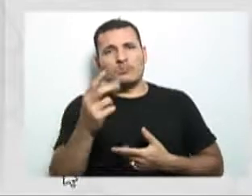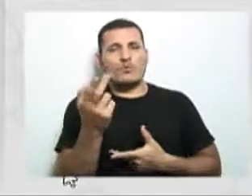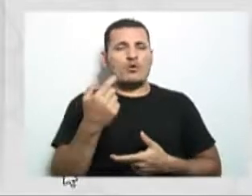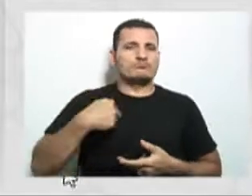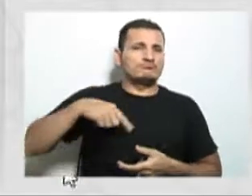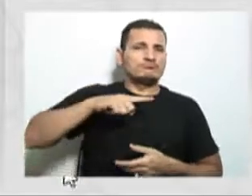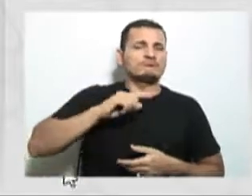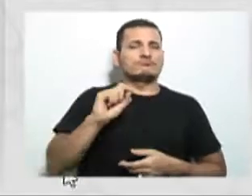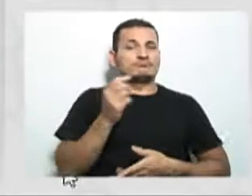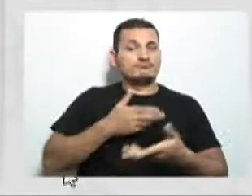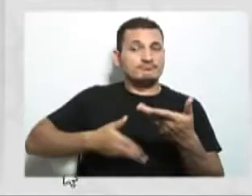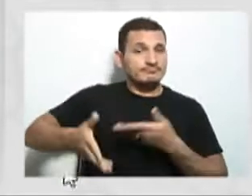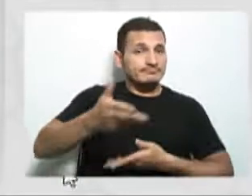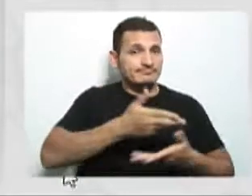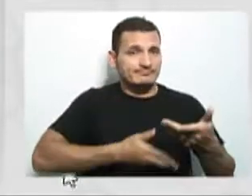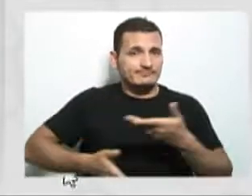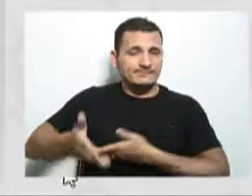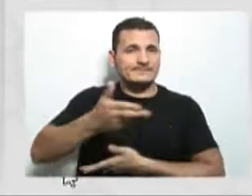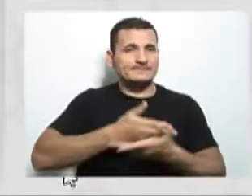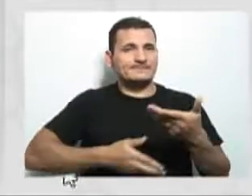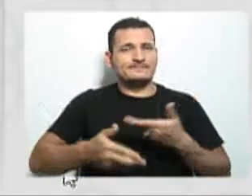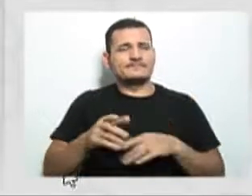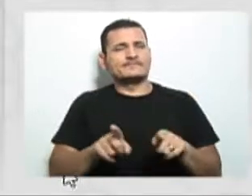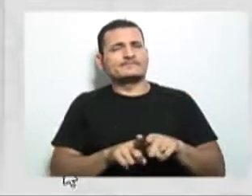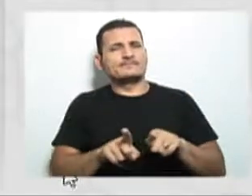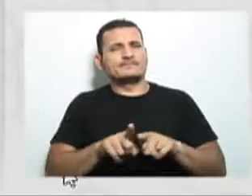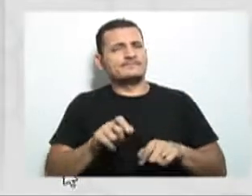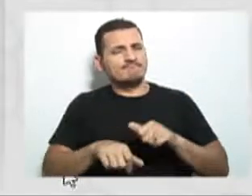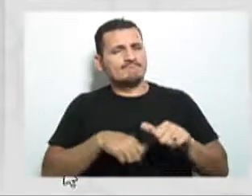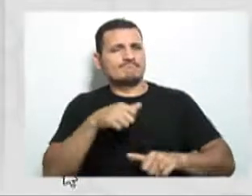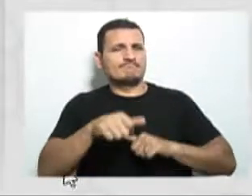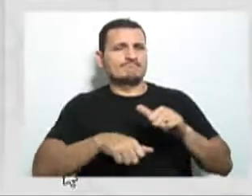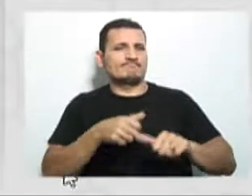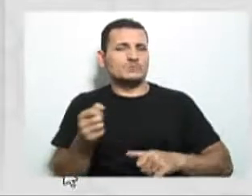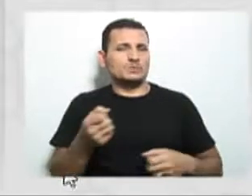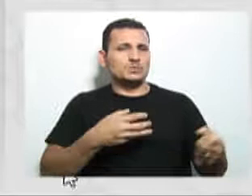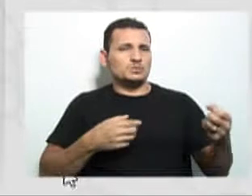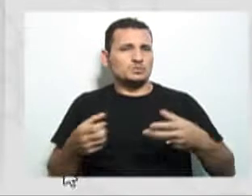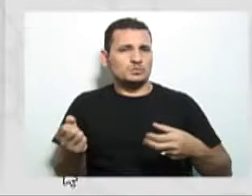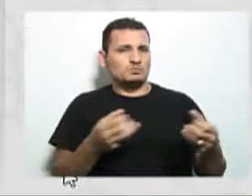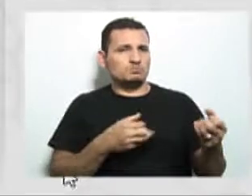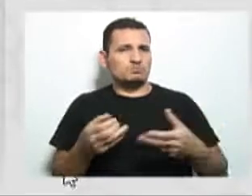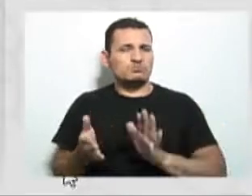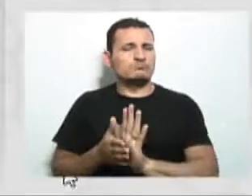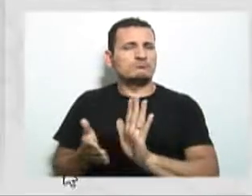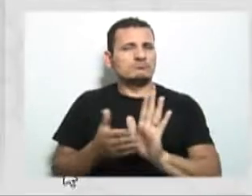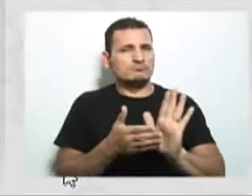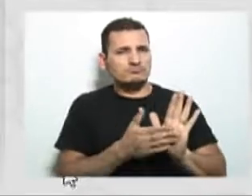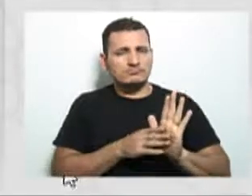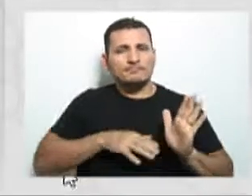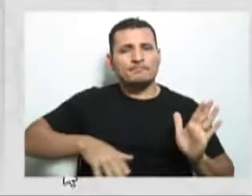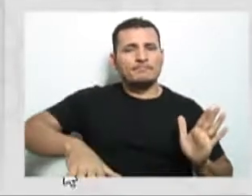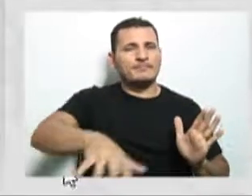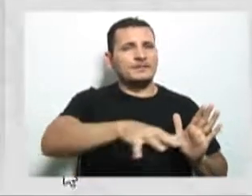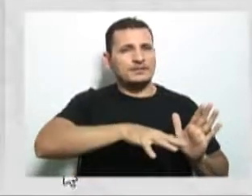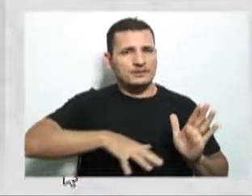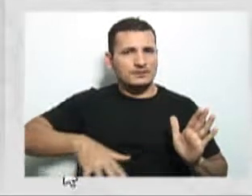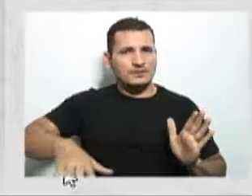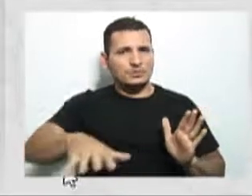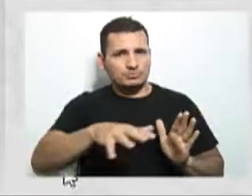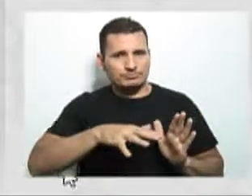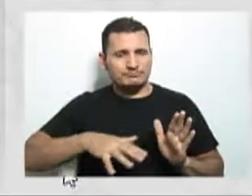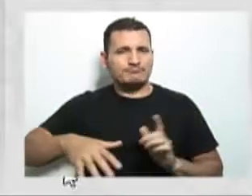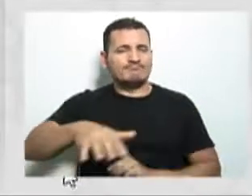das interações e renovações propiciadas pelo meio em que está